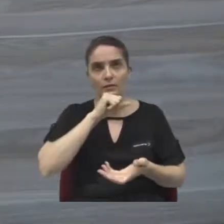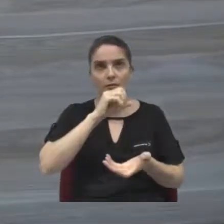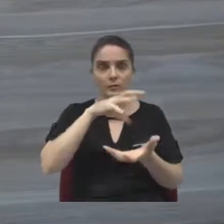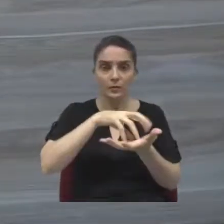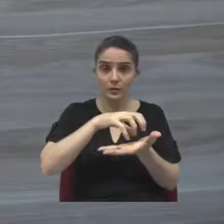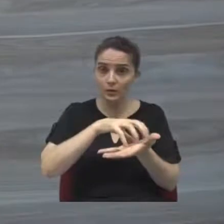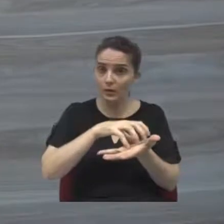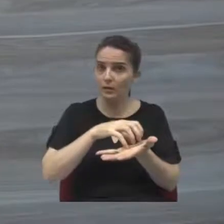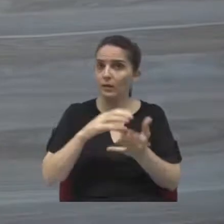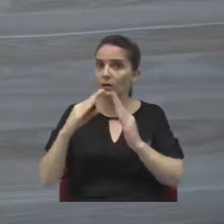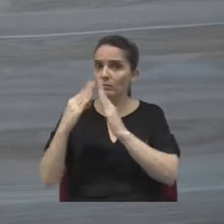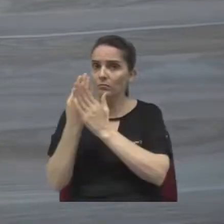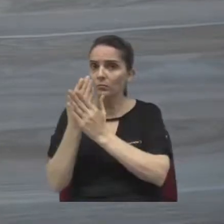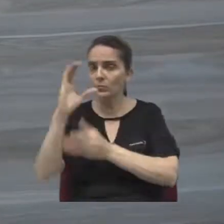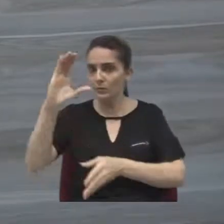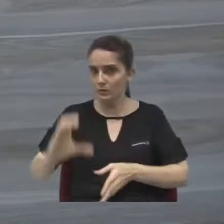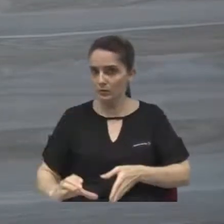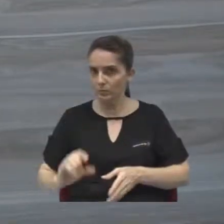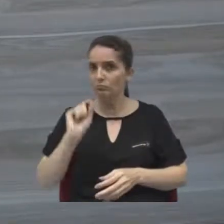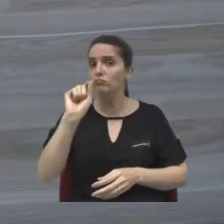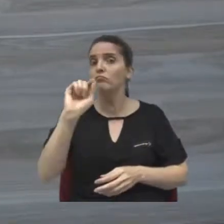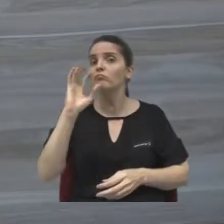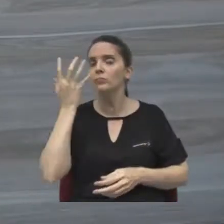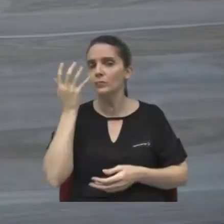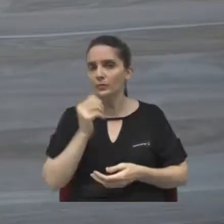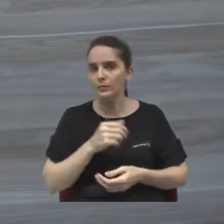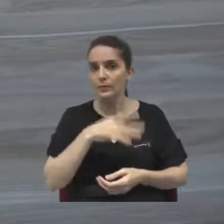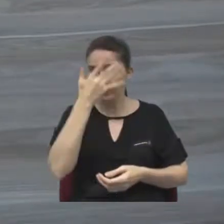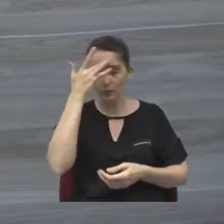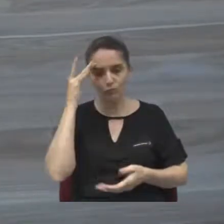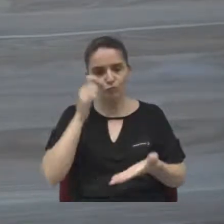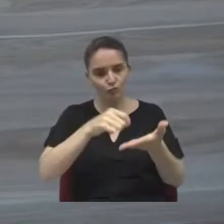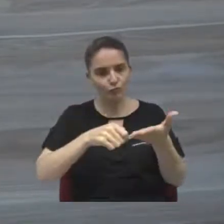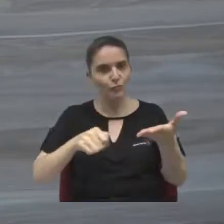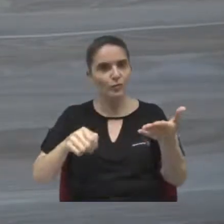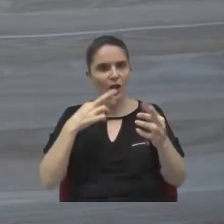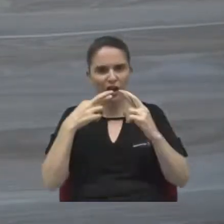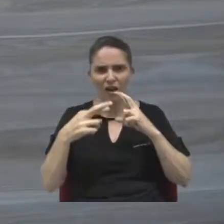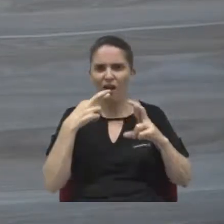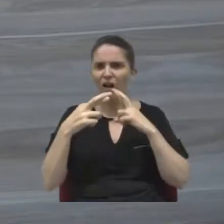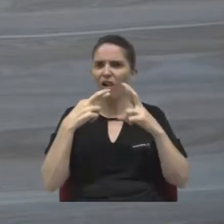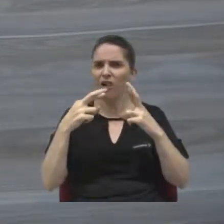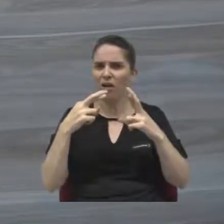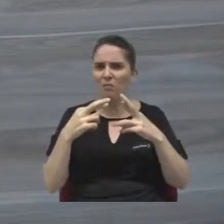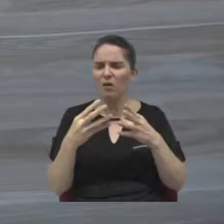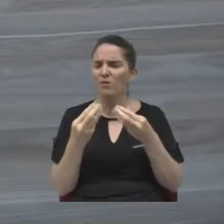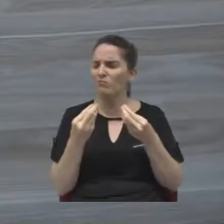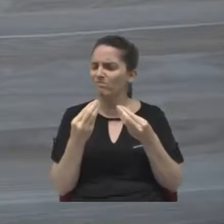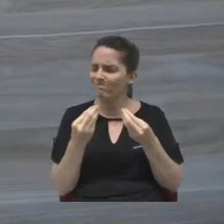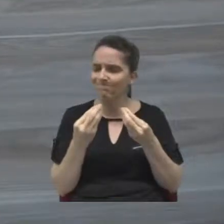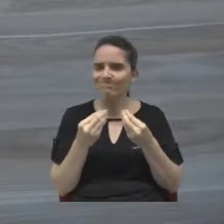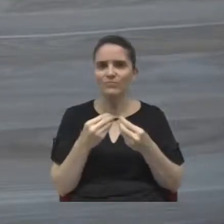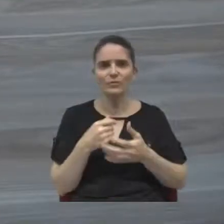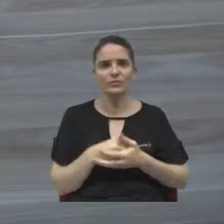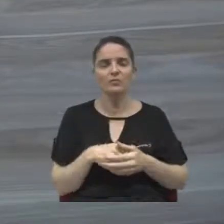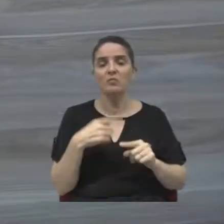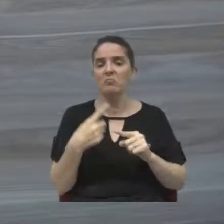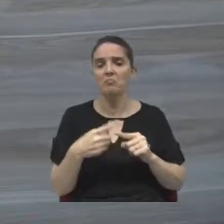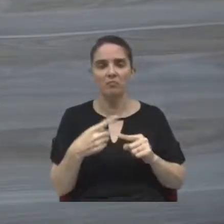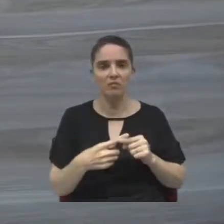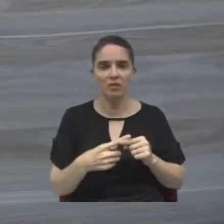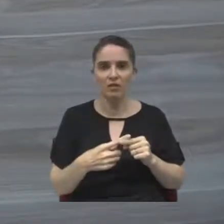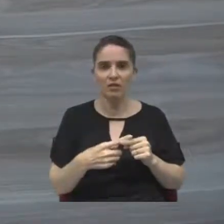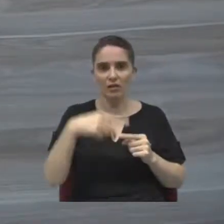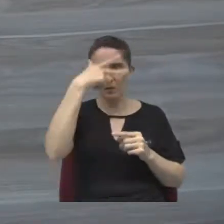O resultado foi que as pessoas, além de assinarem, reclamaram demais da atual gestão, que trata com indiferença o problema